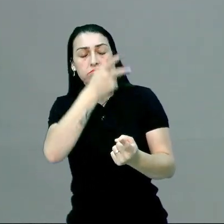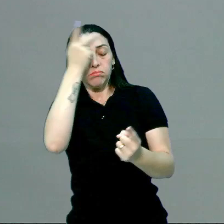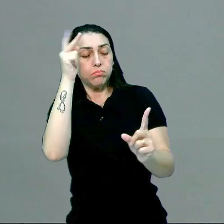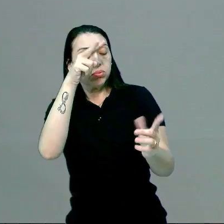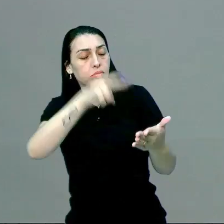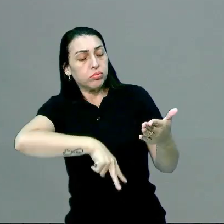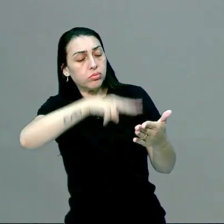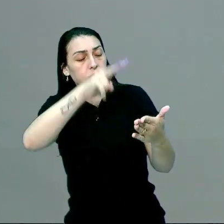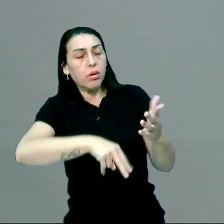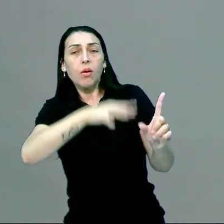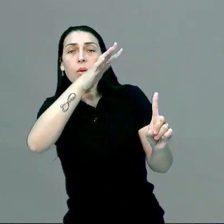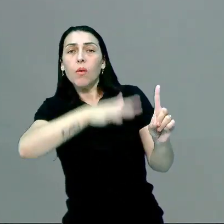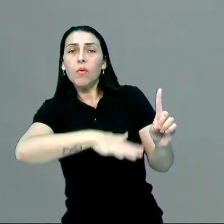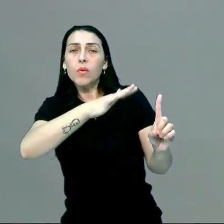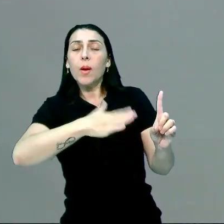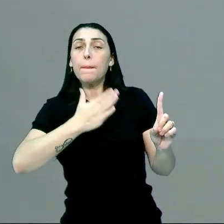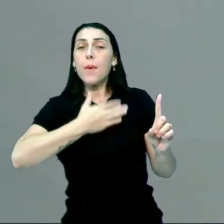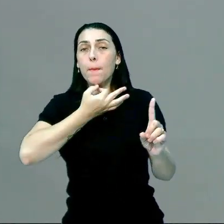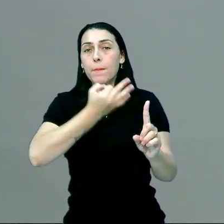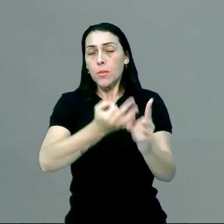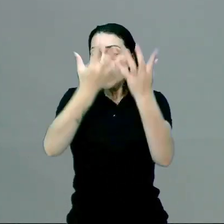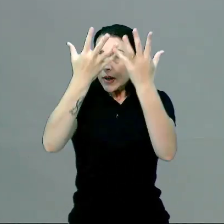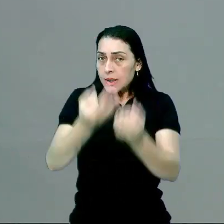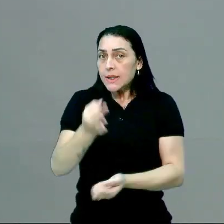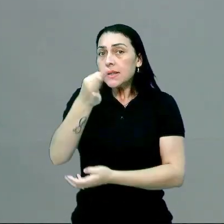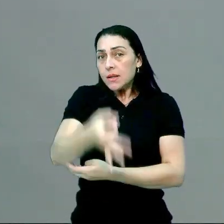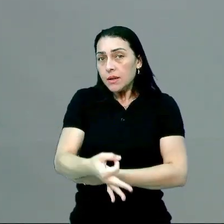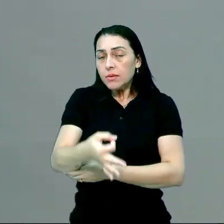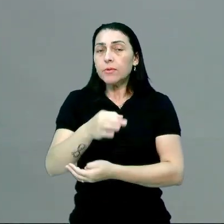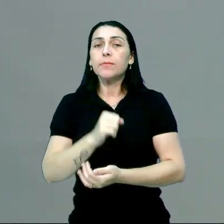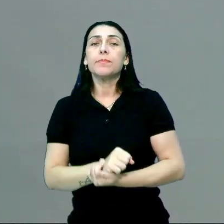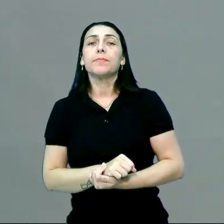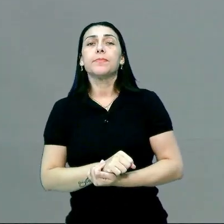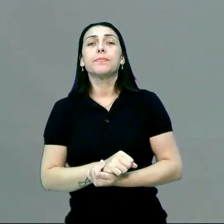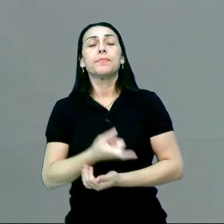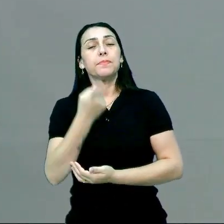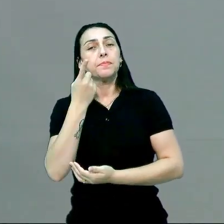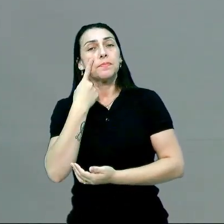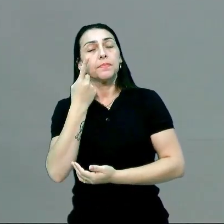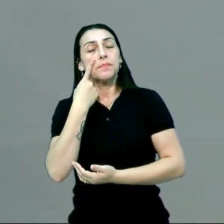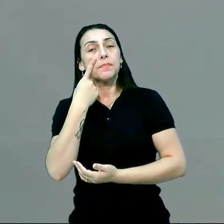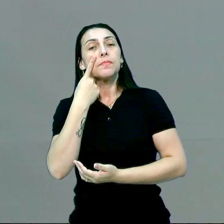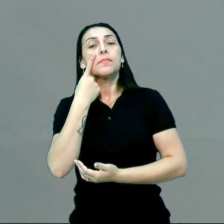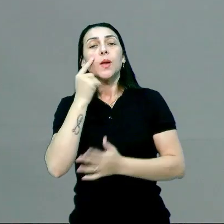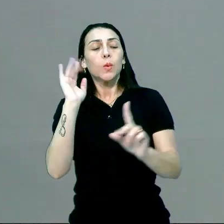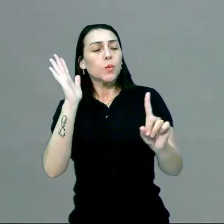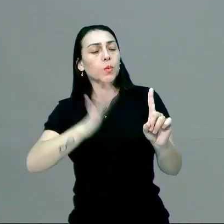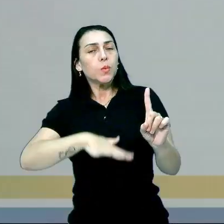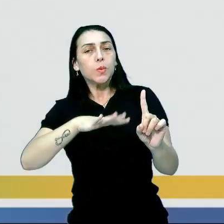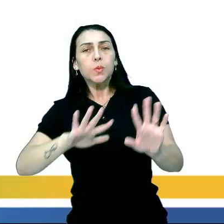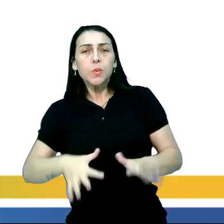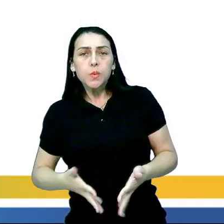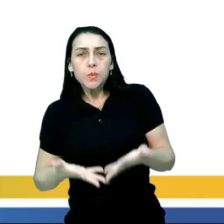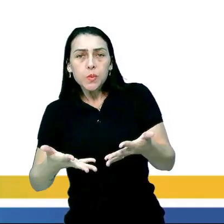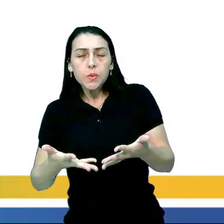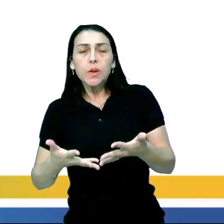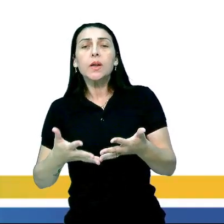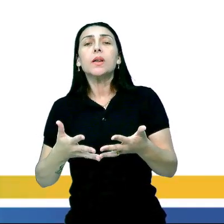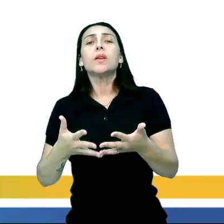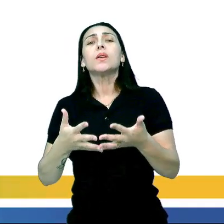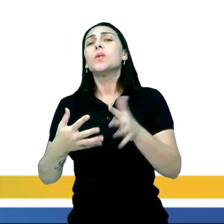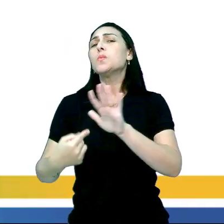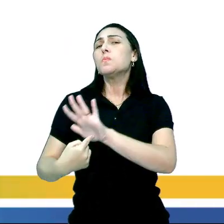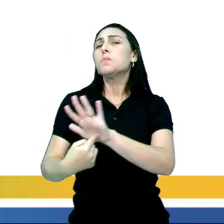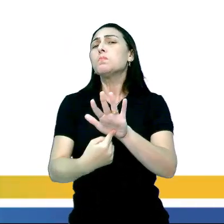pessoa que está lendo o meu texto que o meu ponto de vista é o ponto de vista correto. Então, ele é totalmente persuasivo. E o